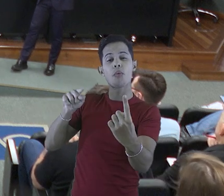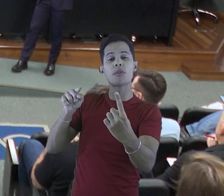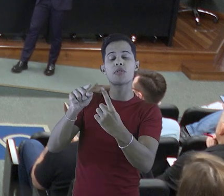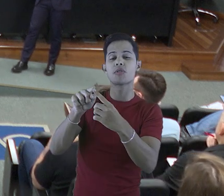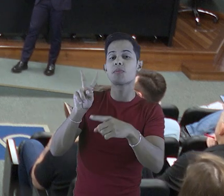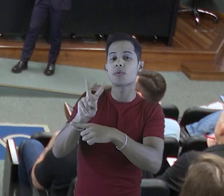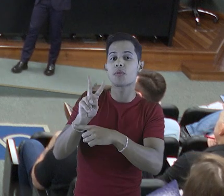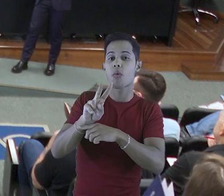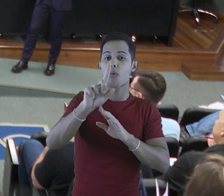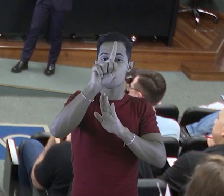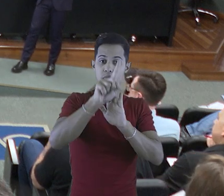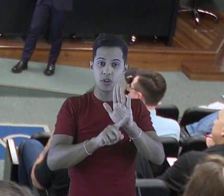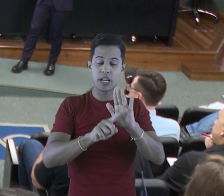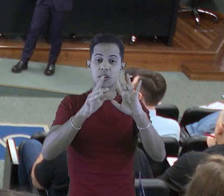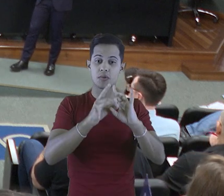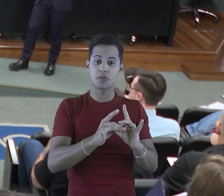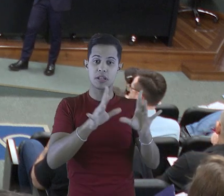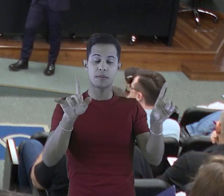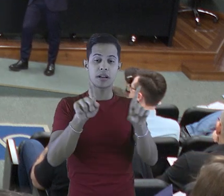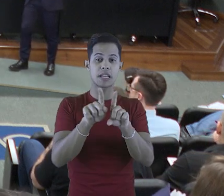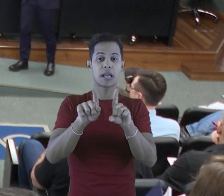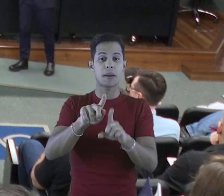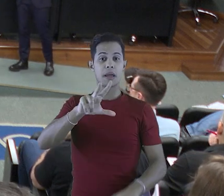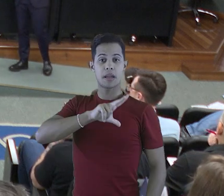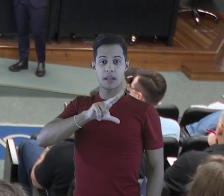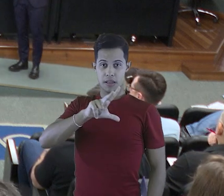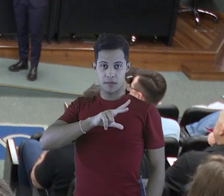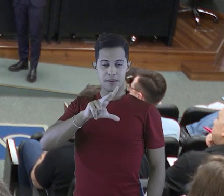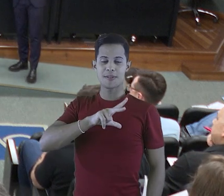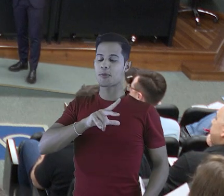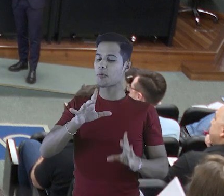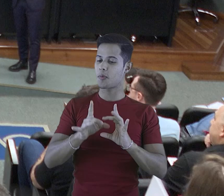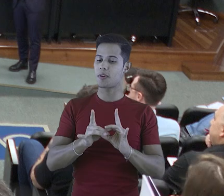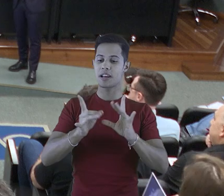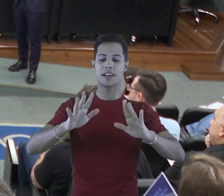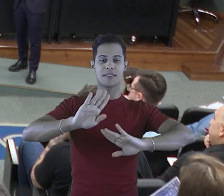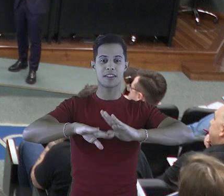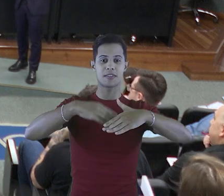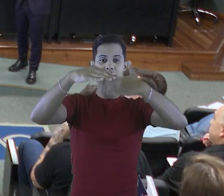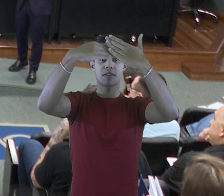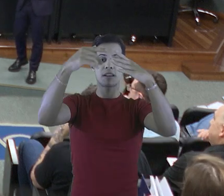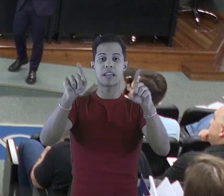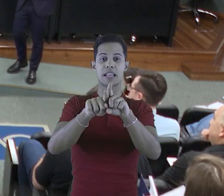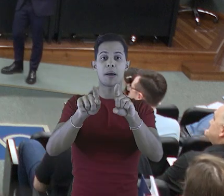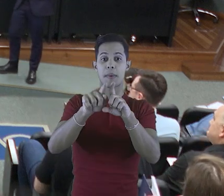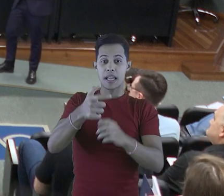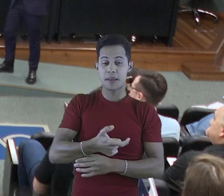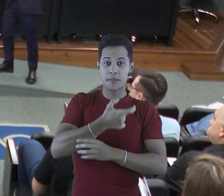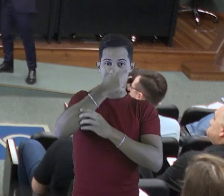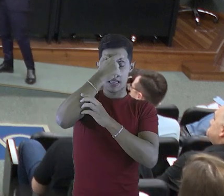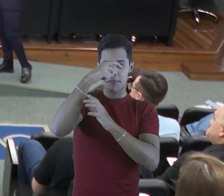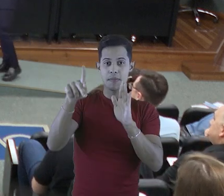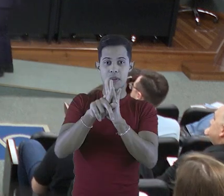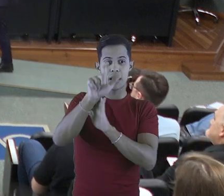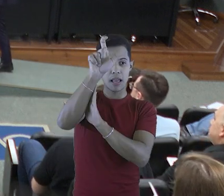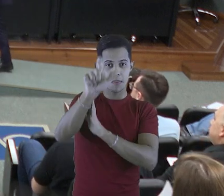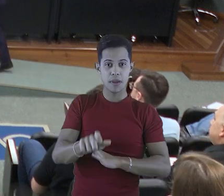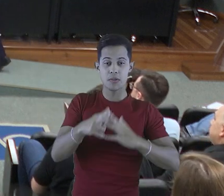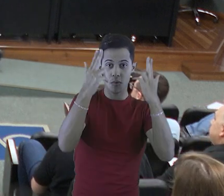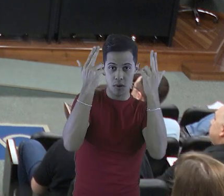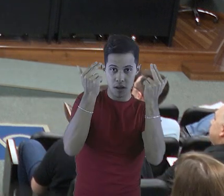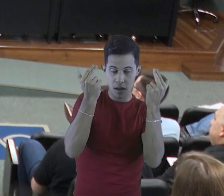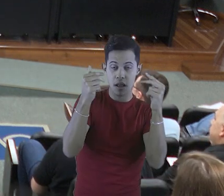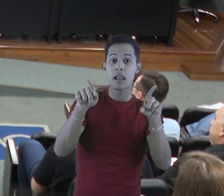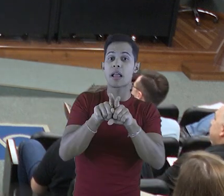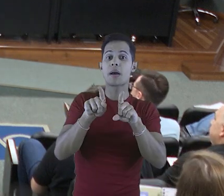direitos fundamentais de liberdade, privacidade e o livre desenvolvimento da personalidade da pessoa natural. Vale dizer que